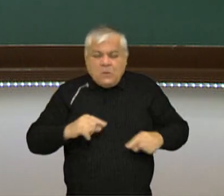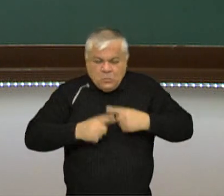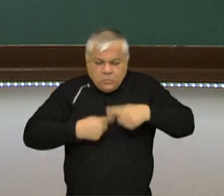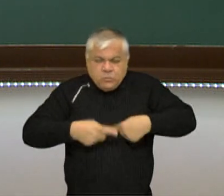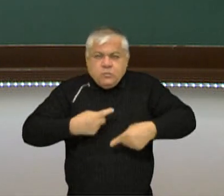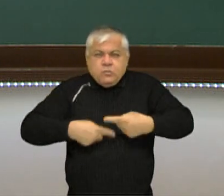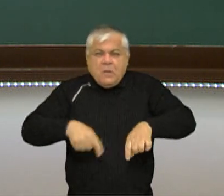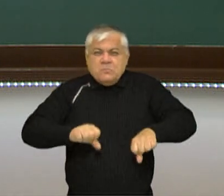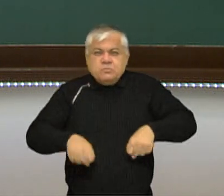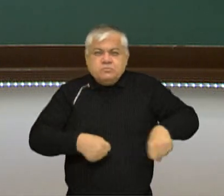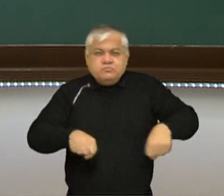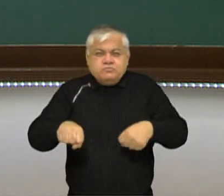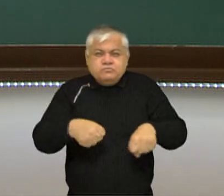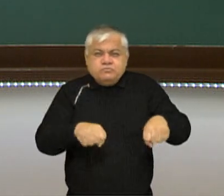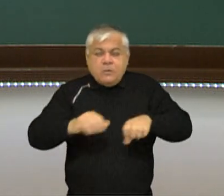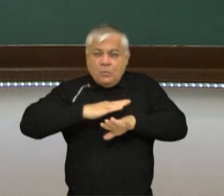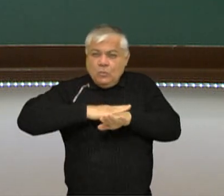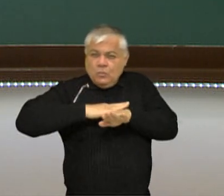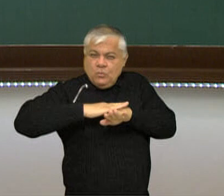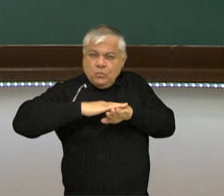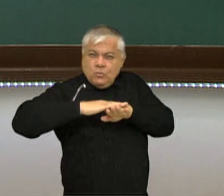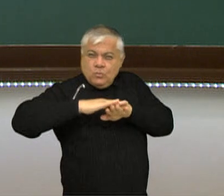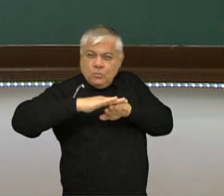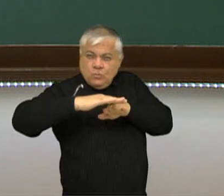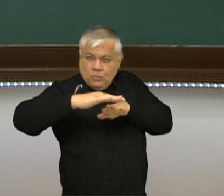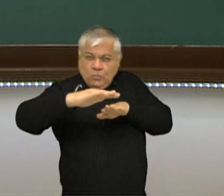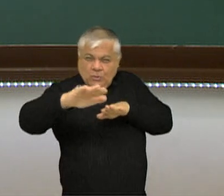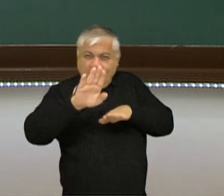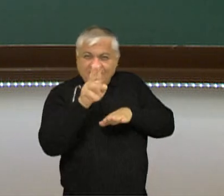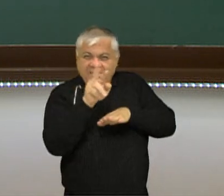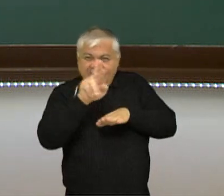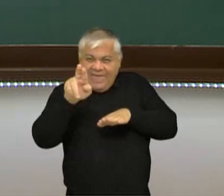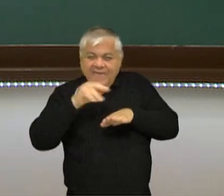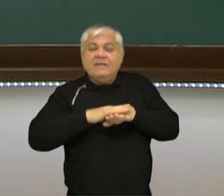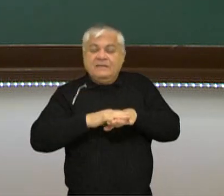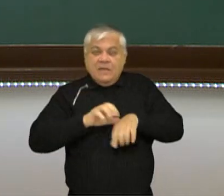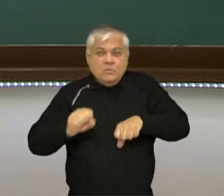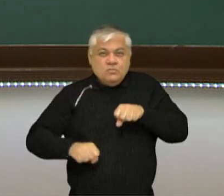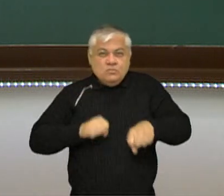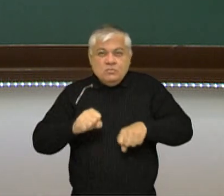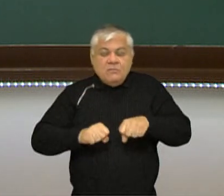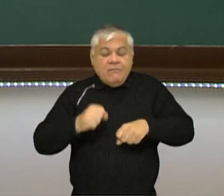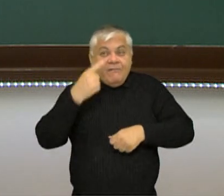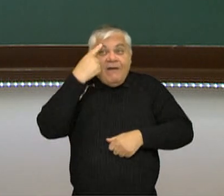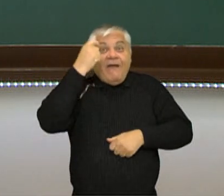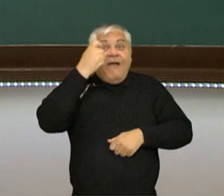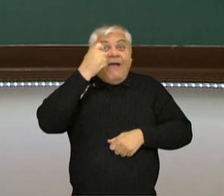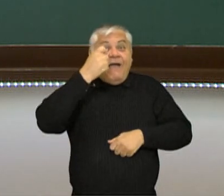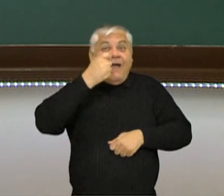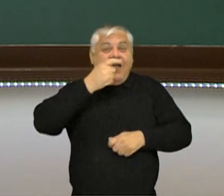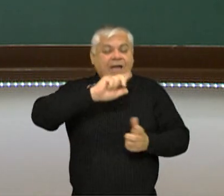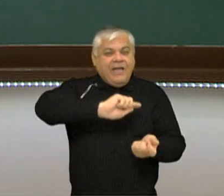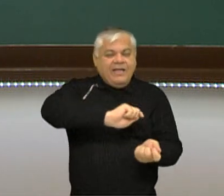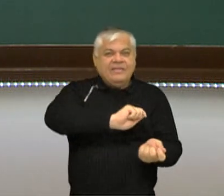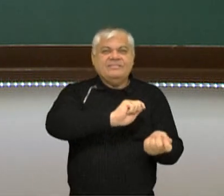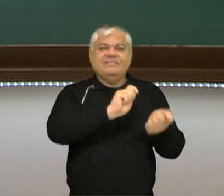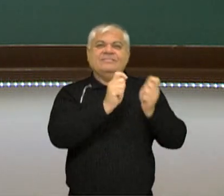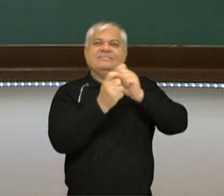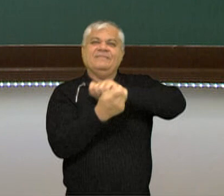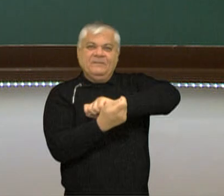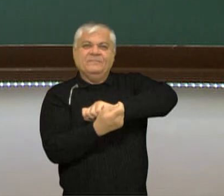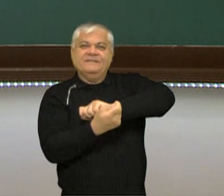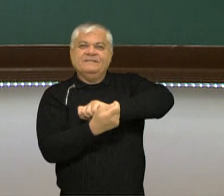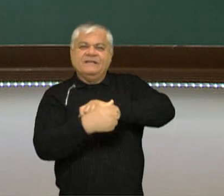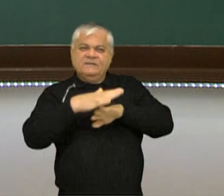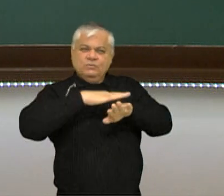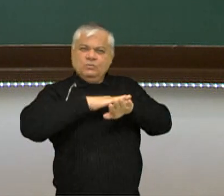que andavam no asfalto, nas estradas. Então a ideia foi de tirar essa prova